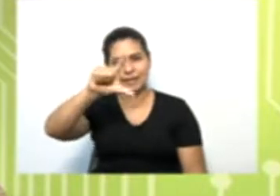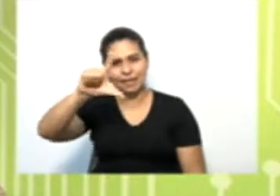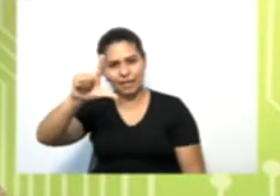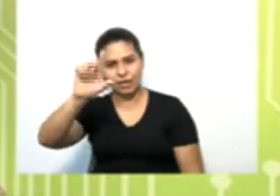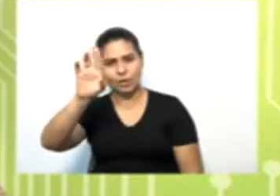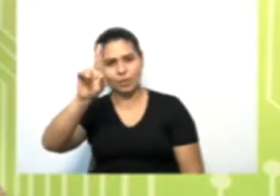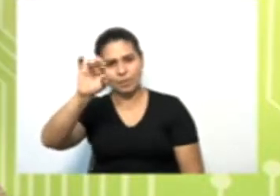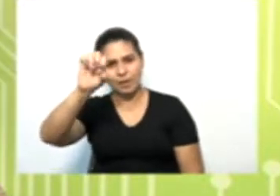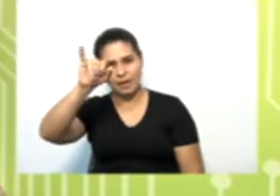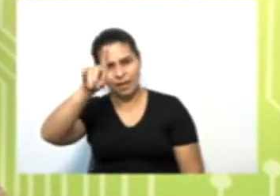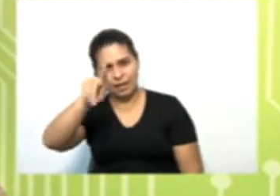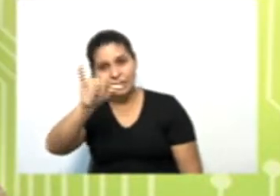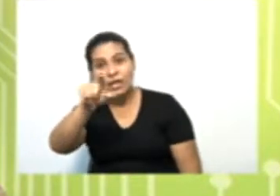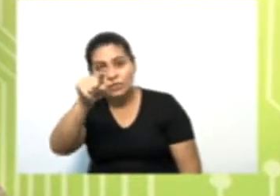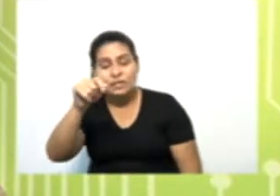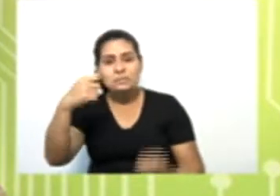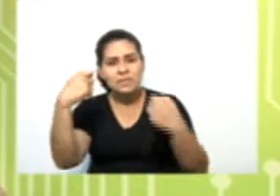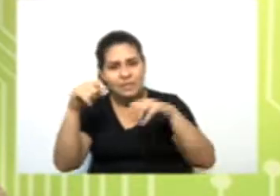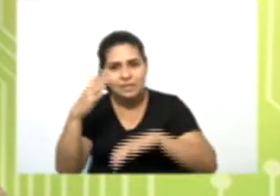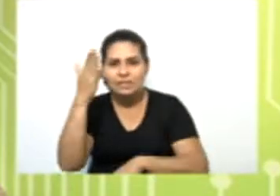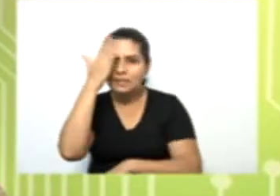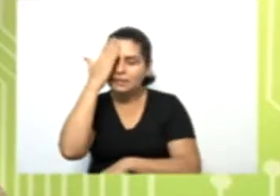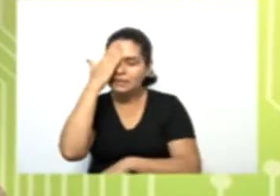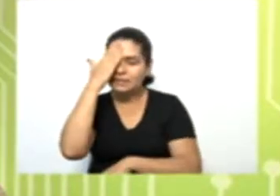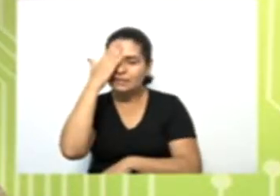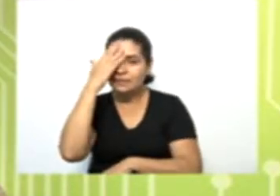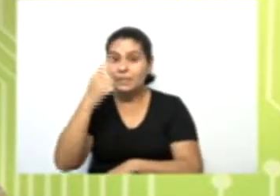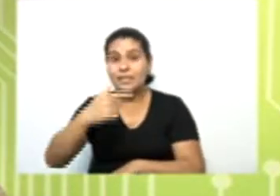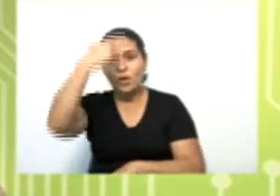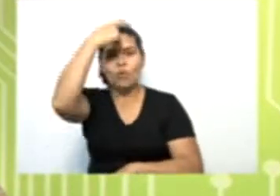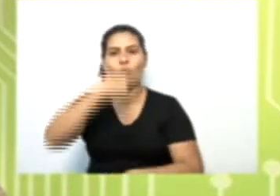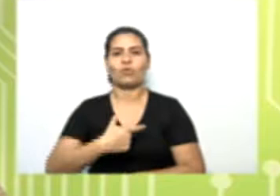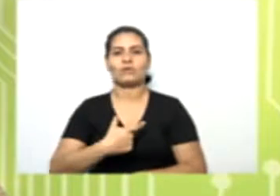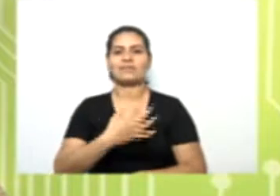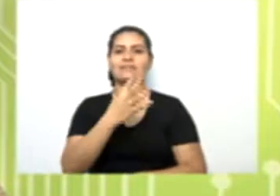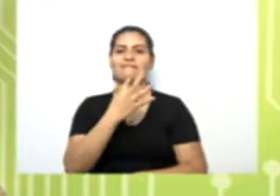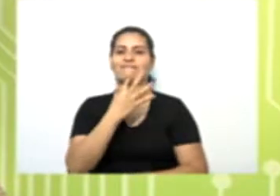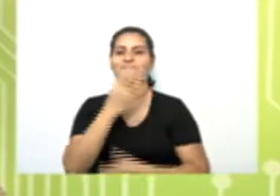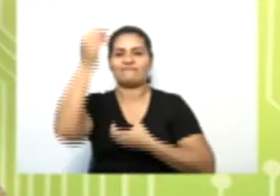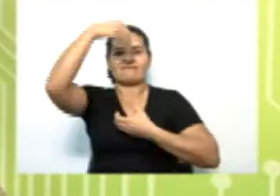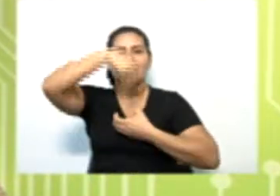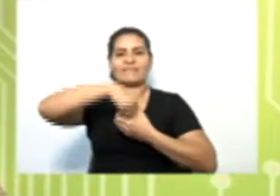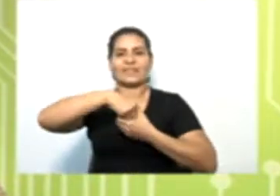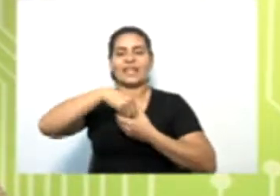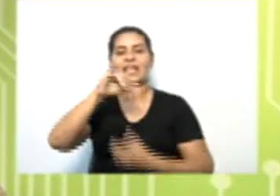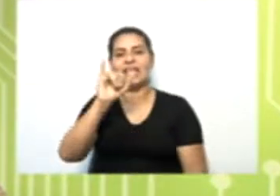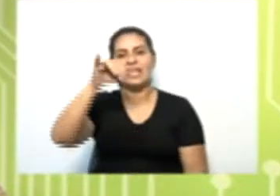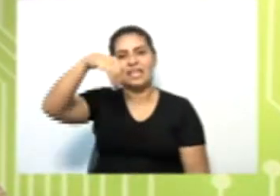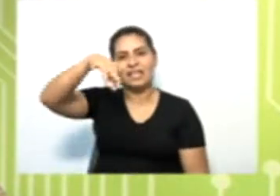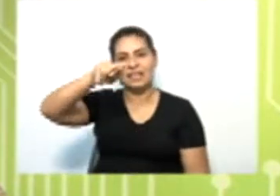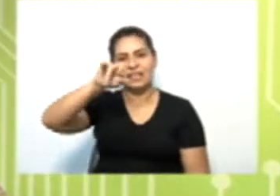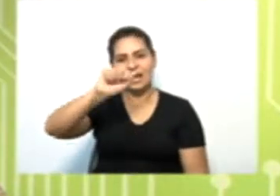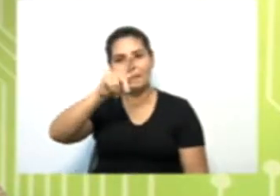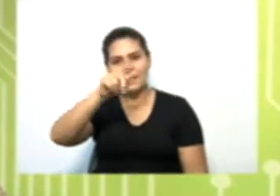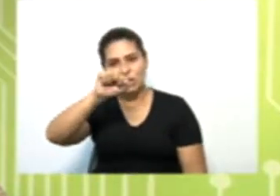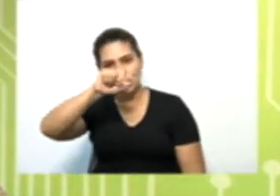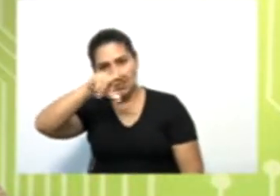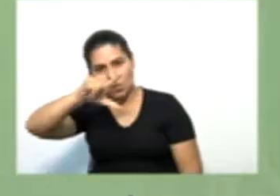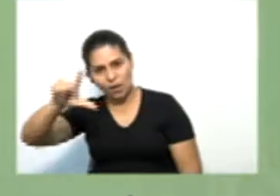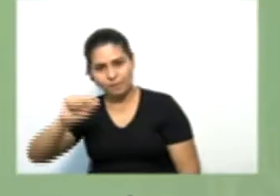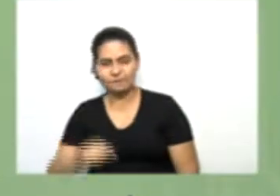chama, então, isso faz parte, então, de você se conhecer. É o intrapessoal, tá bom? Vamos lá, olha